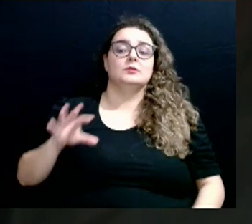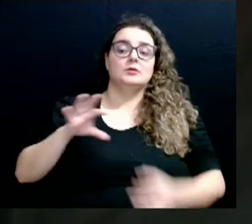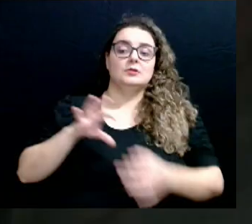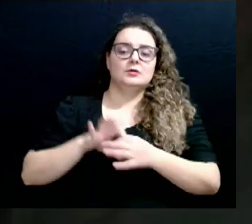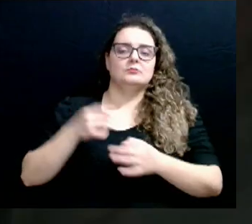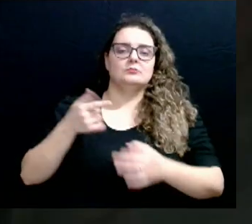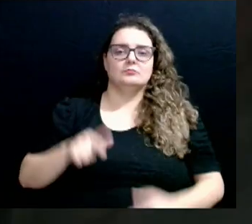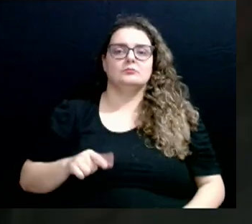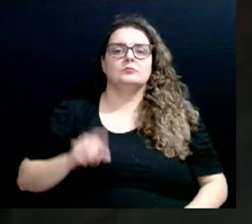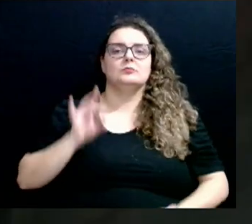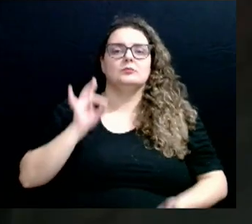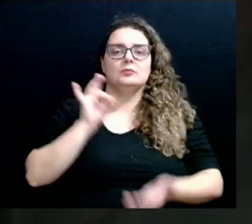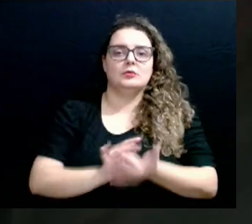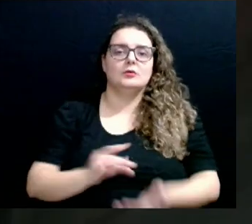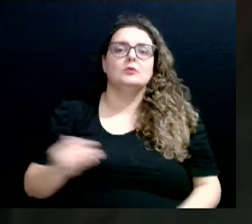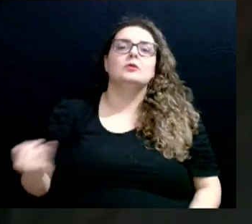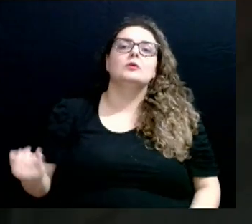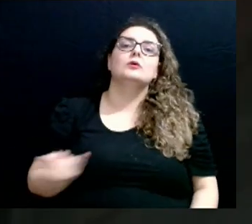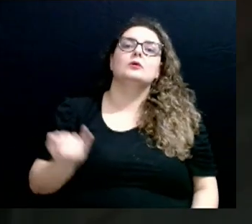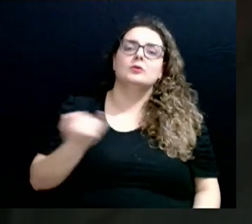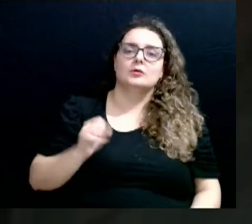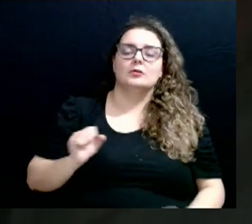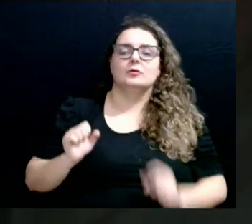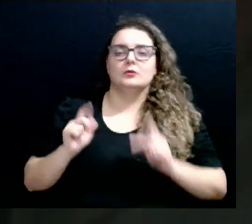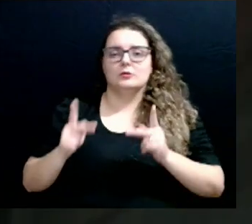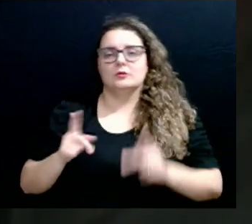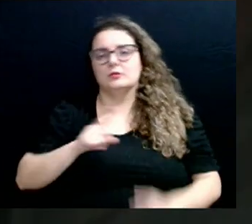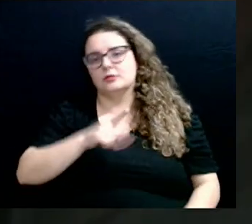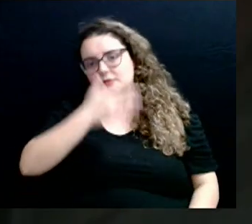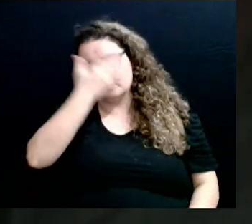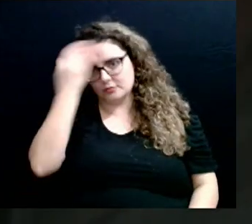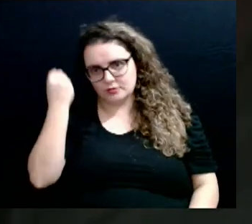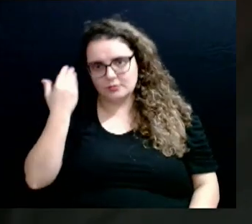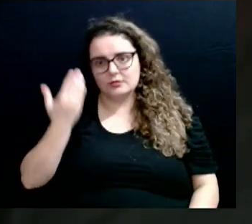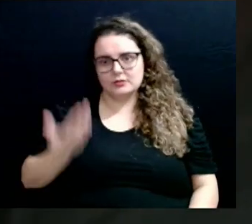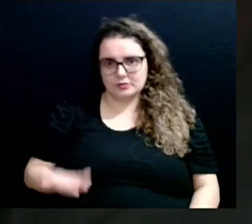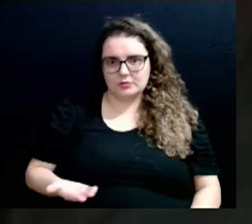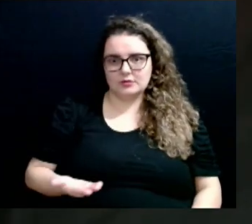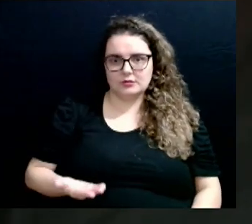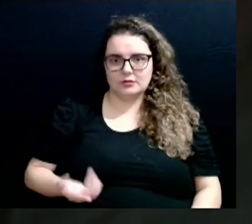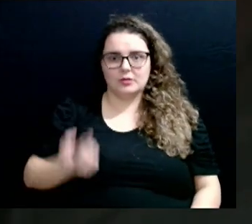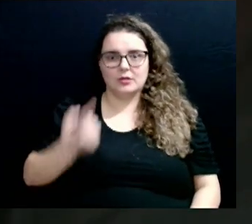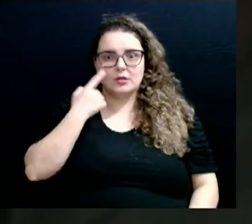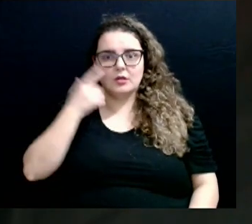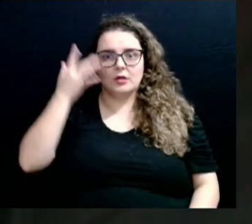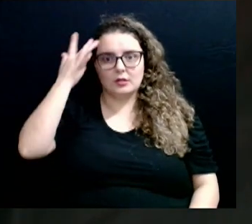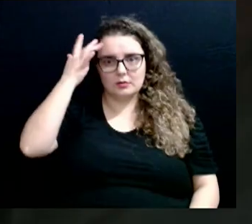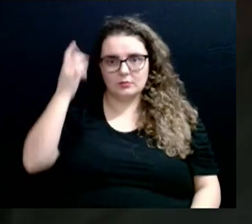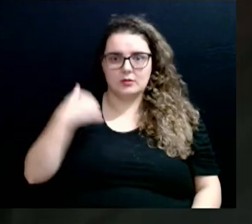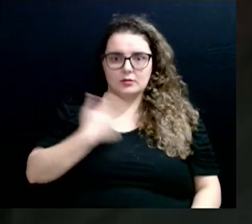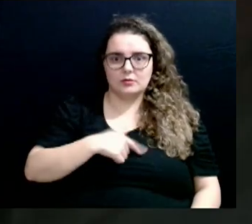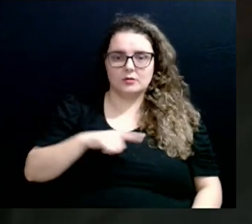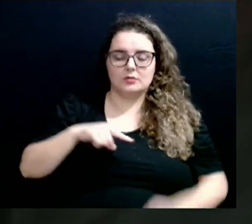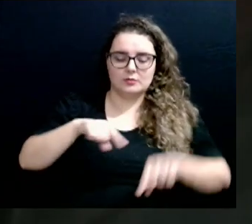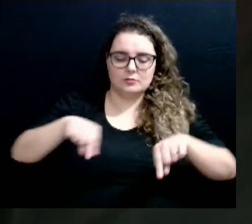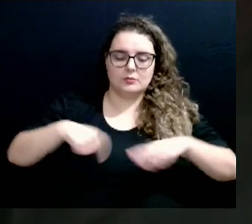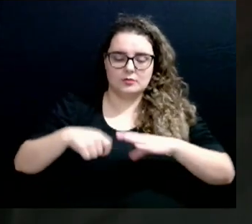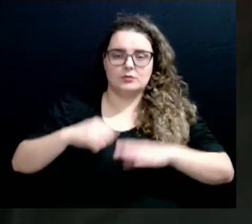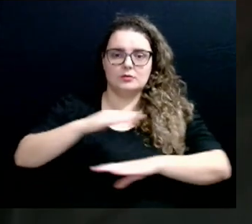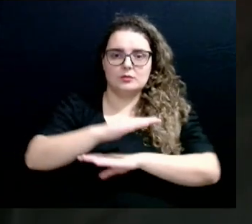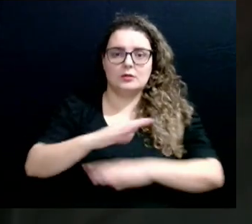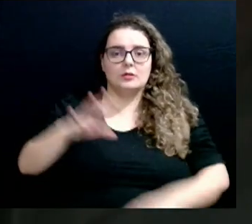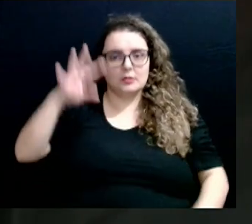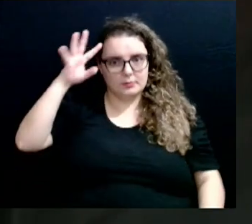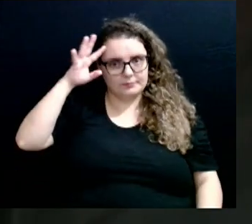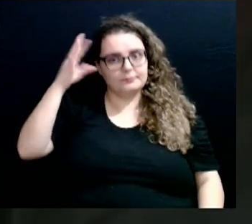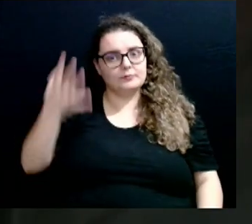realmente importa, tá bom? Então, não esqueça disso. E olha, gente, amanhã nós temos Estúdio Câmara, amanhã já é quarta-feira, né? Amanhã a